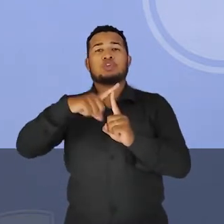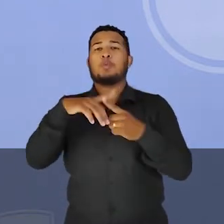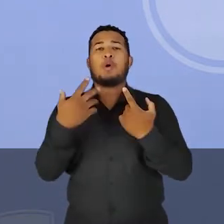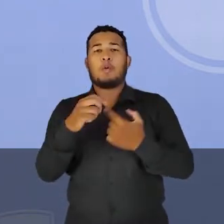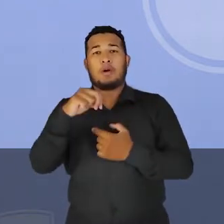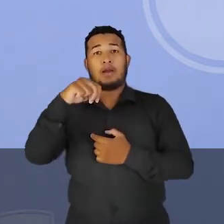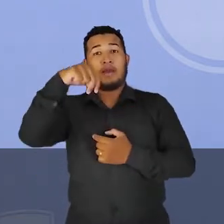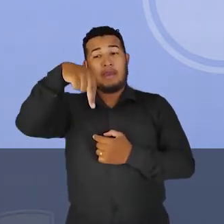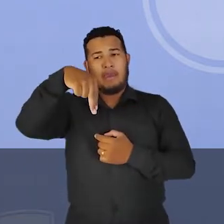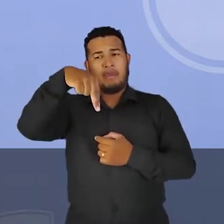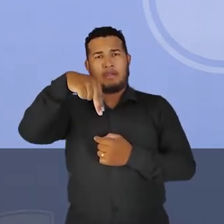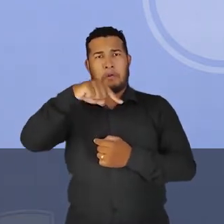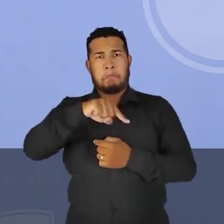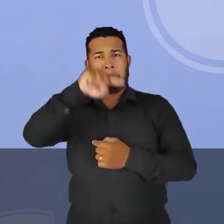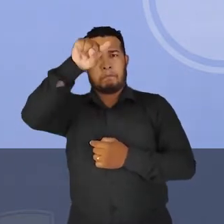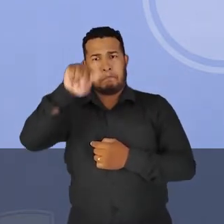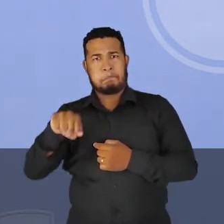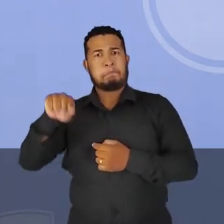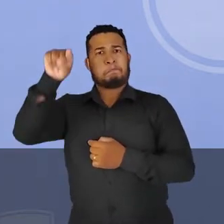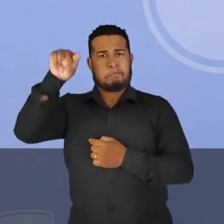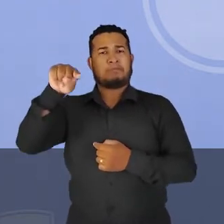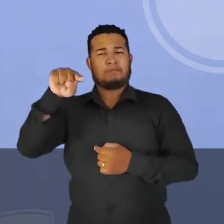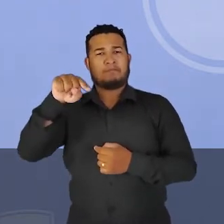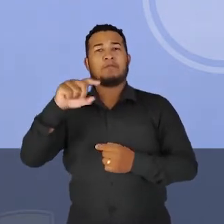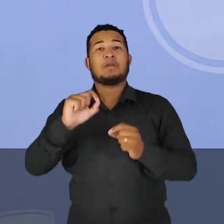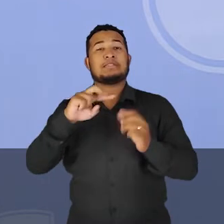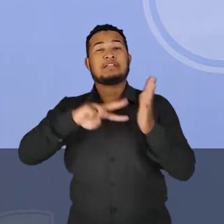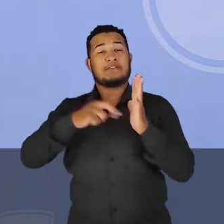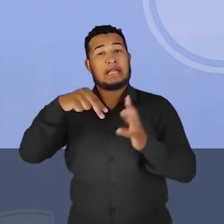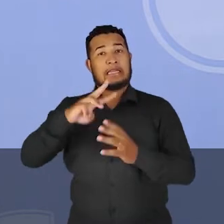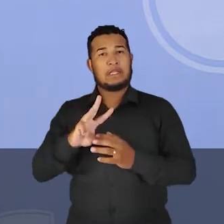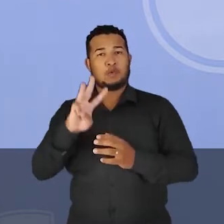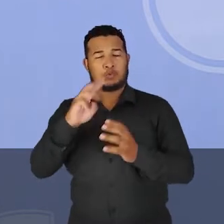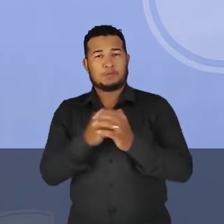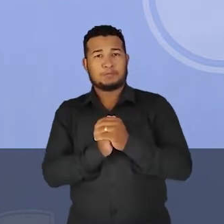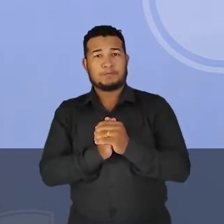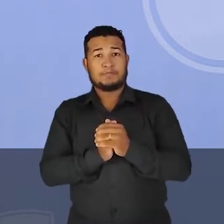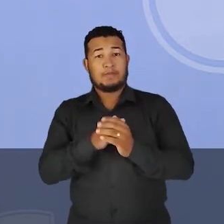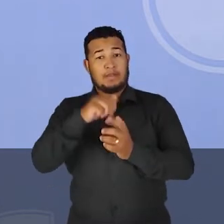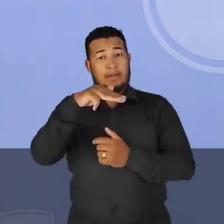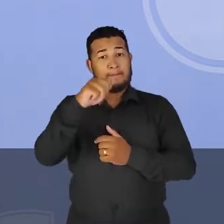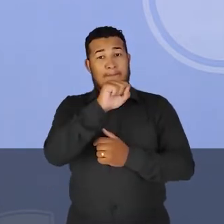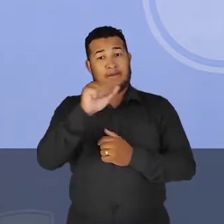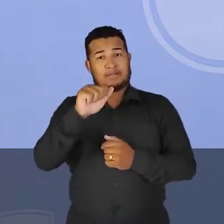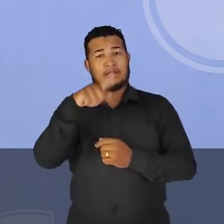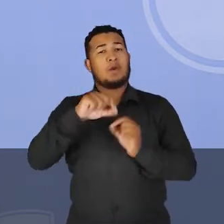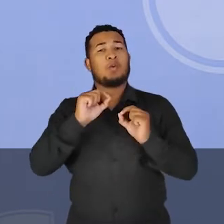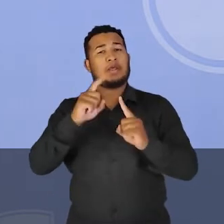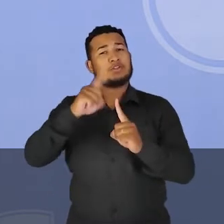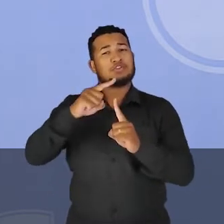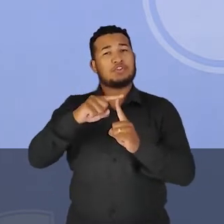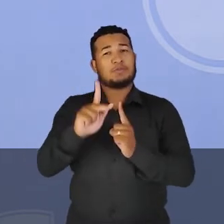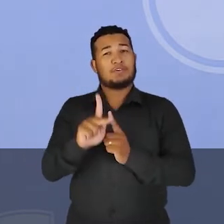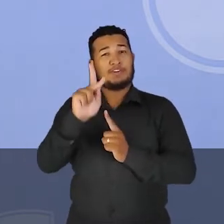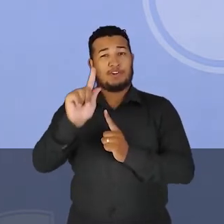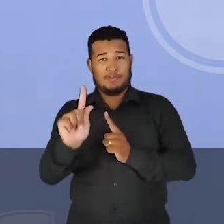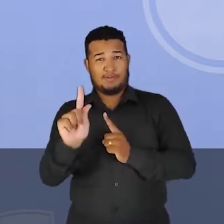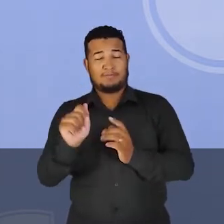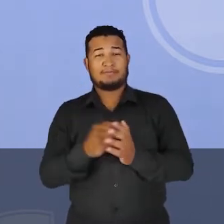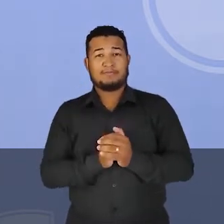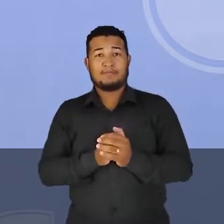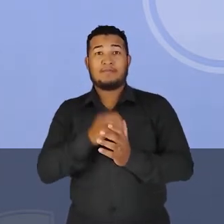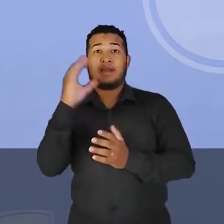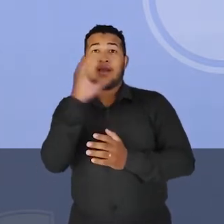um N maiúsculo. A massa no sistema internacional vai estar em quilogramas e a